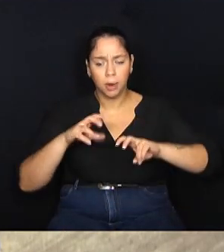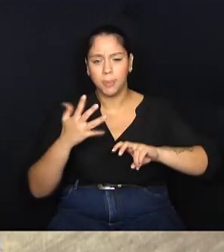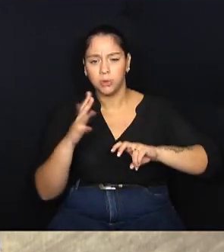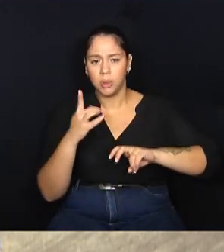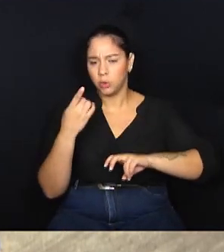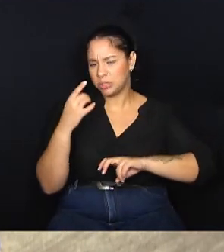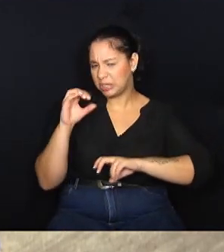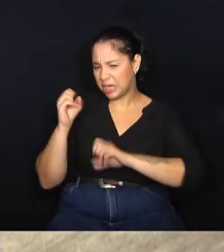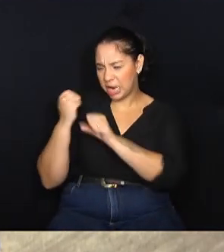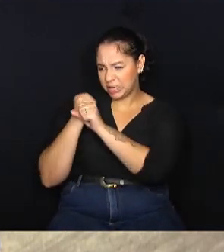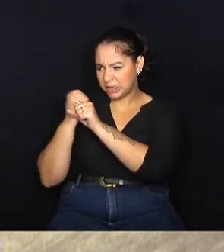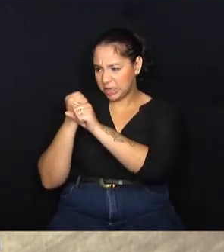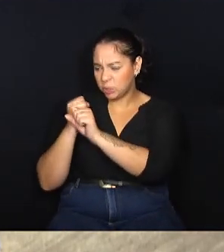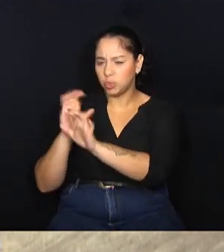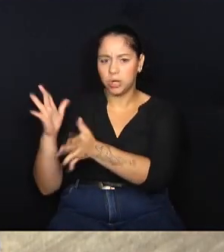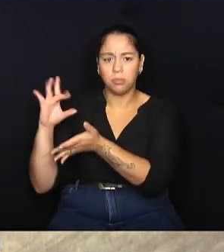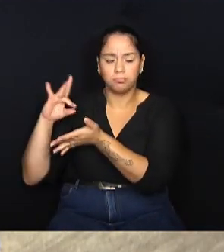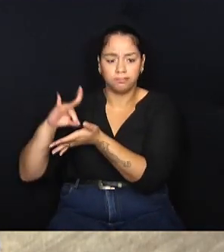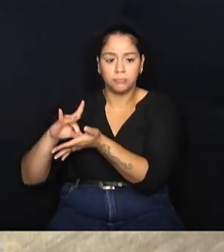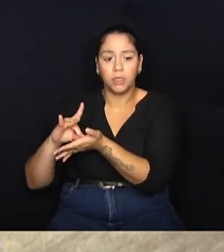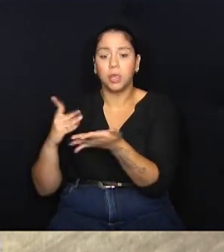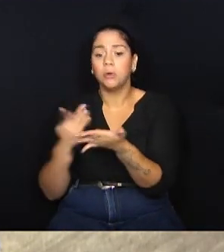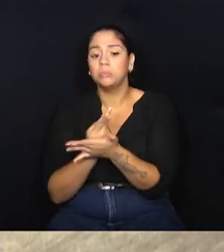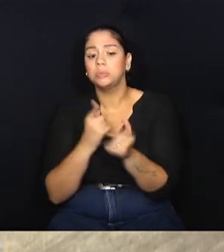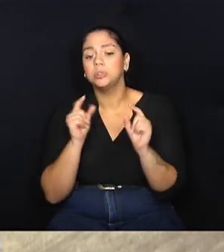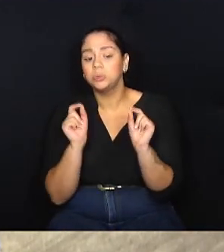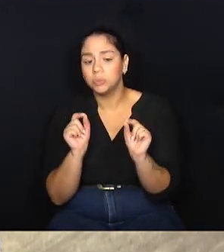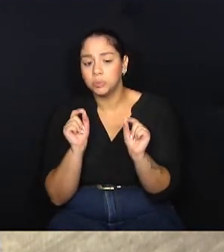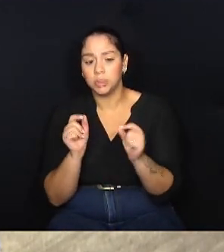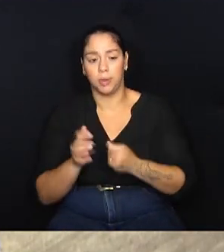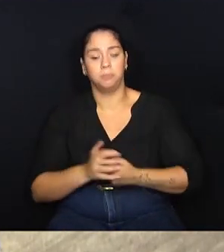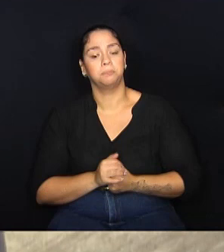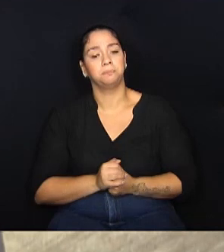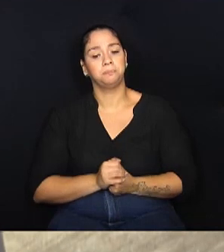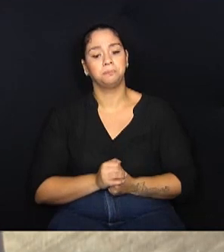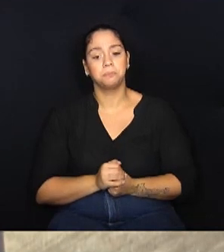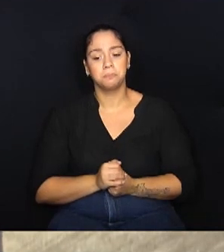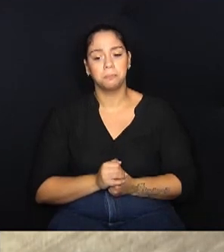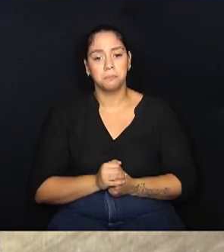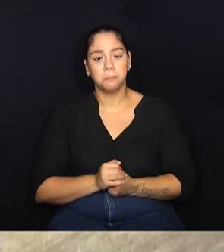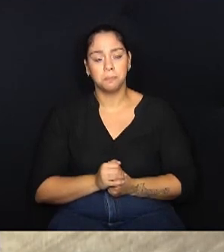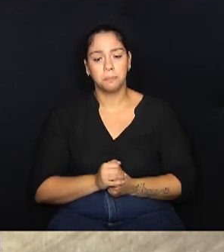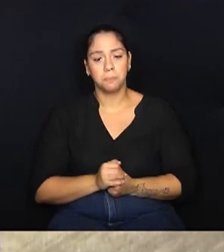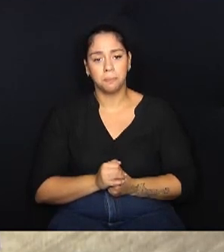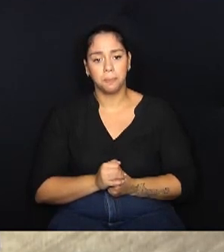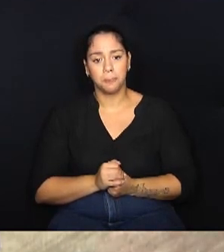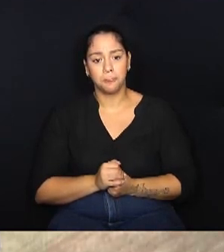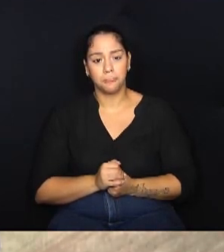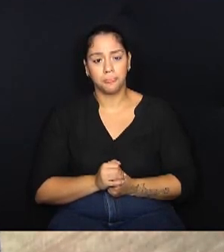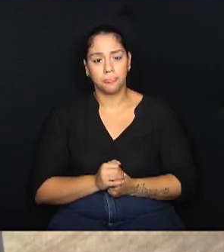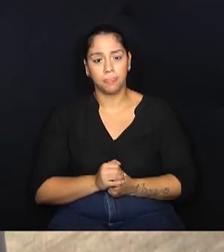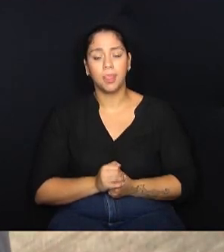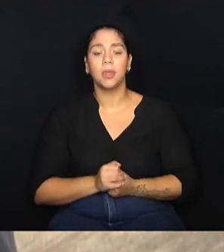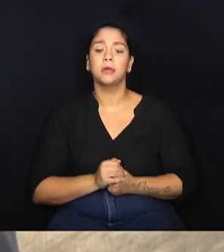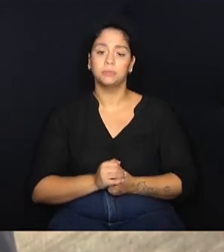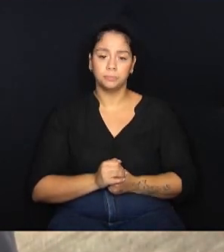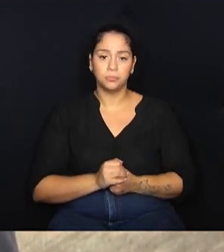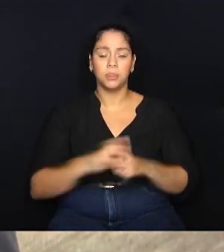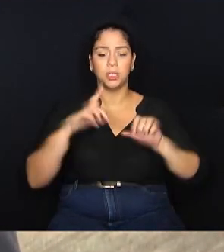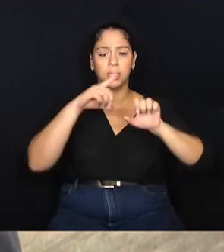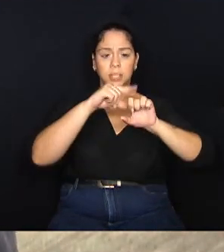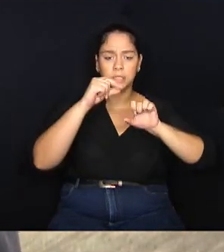década atrás, né? E o que acontece é de que esse artigo fala